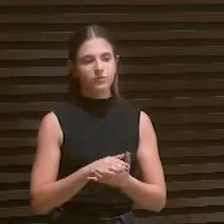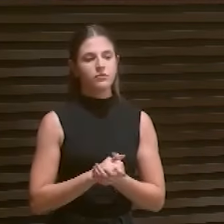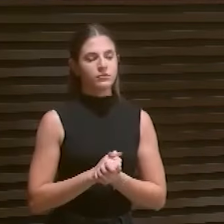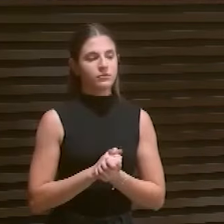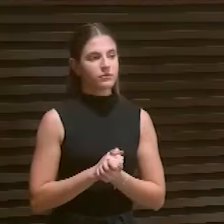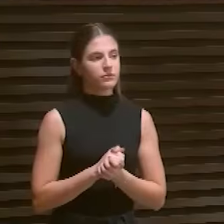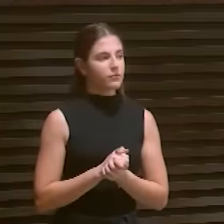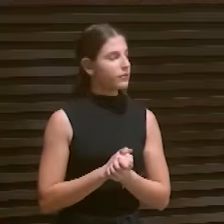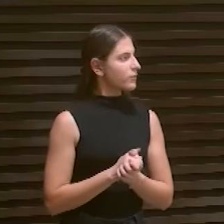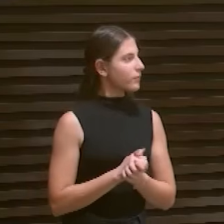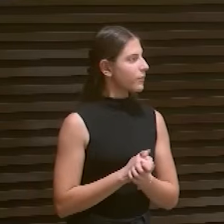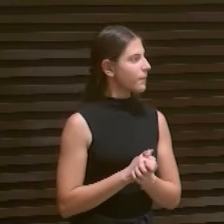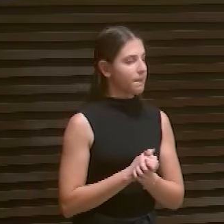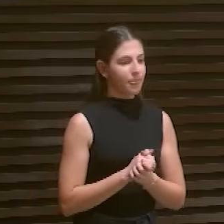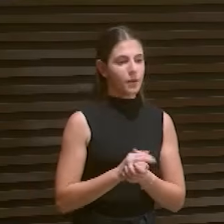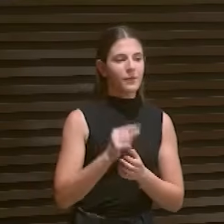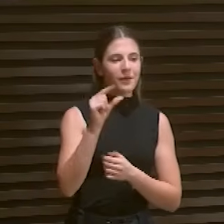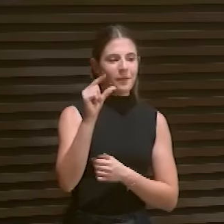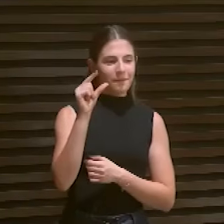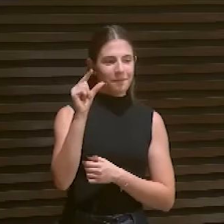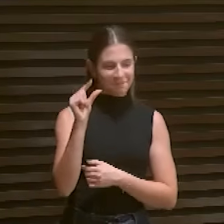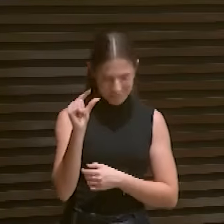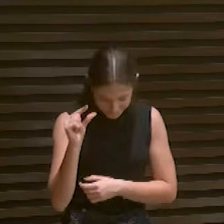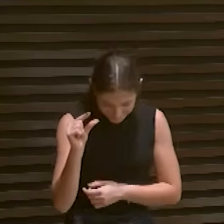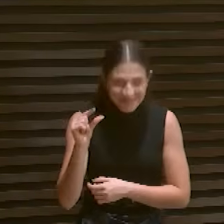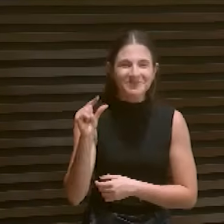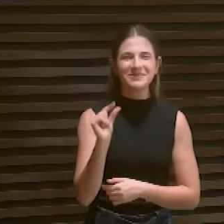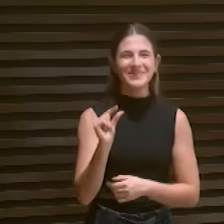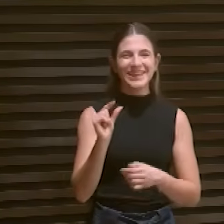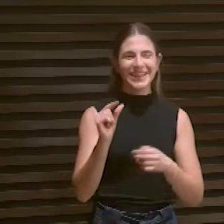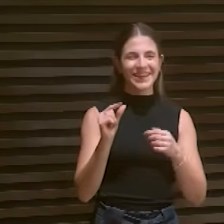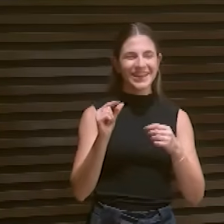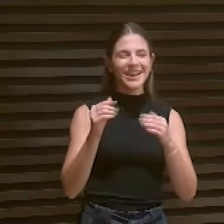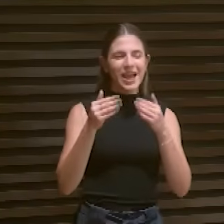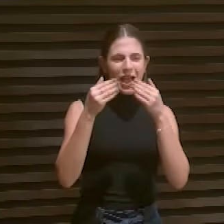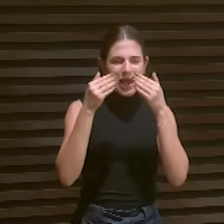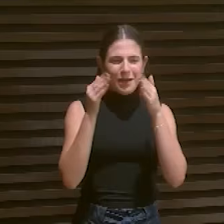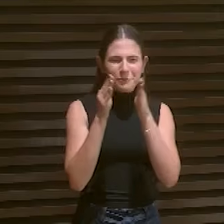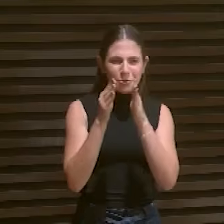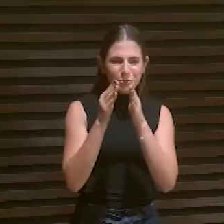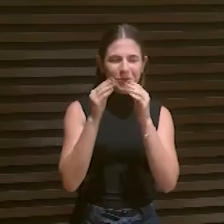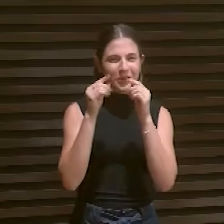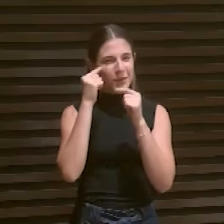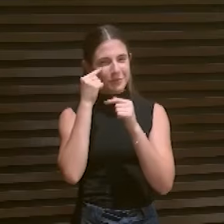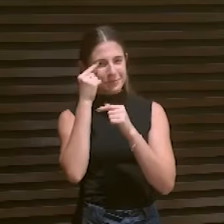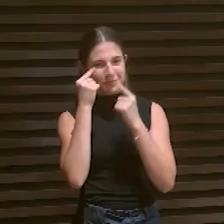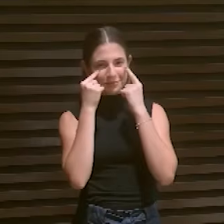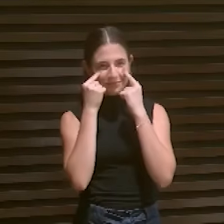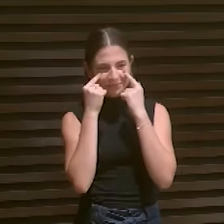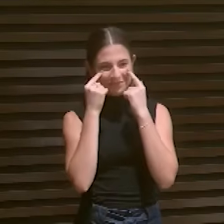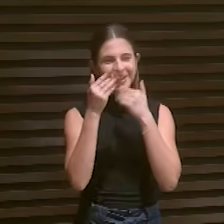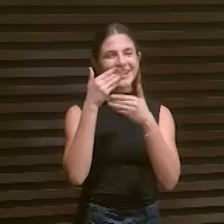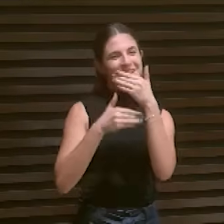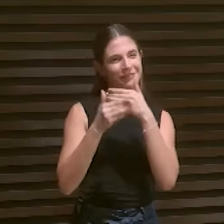Uma pequena abertura de 2,5 centímetros, mais ou menos. É através desses